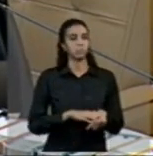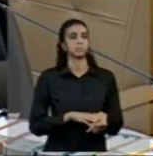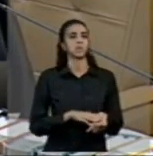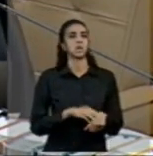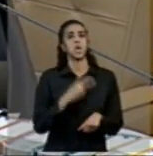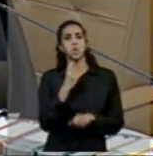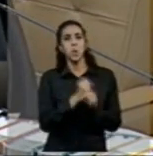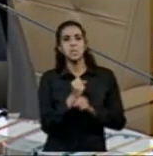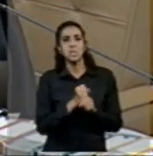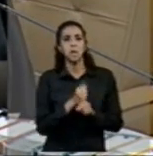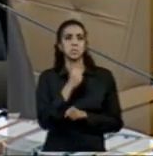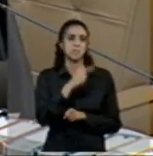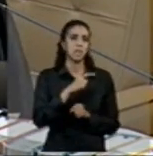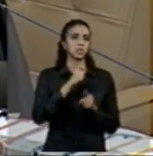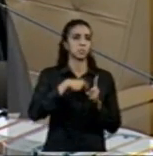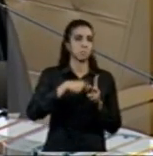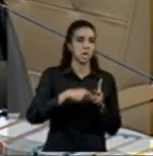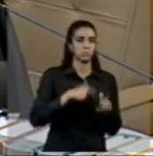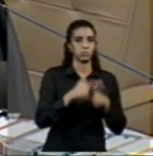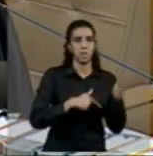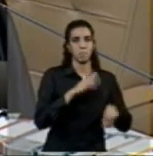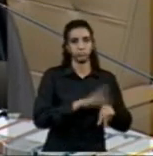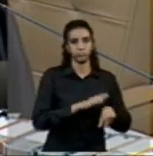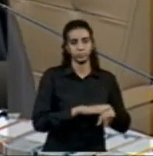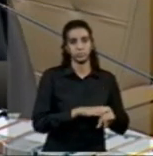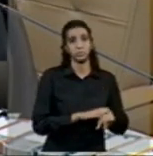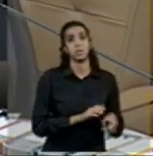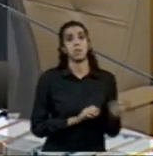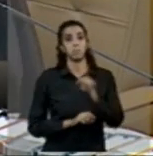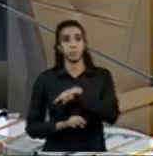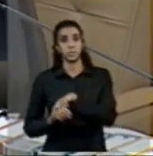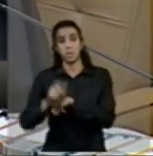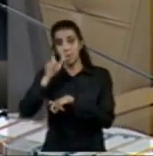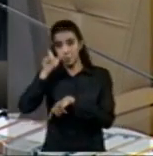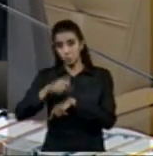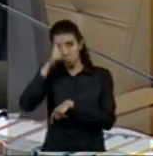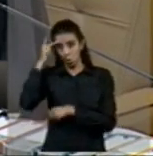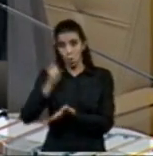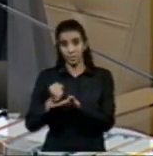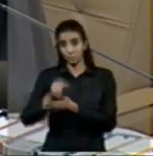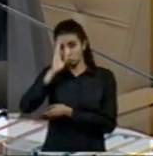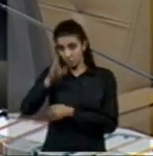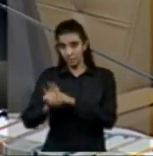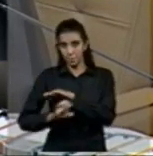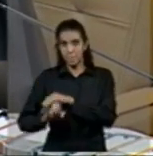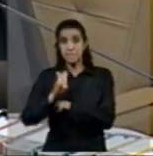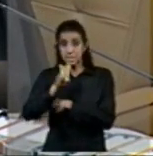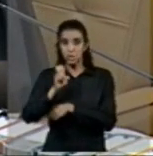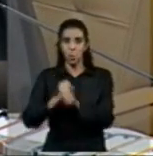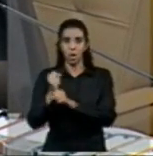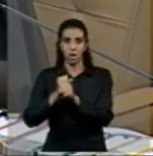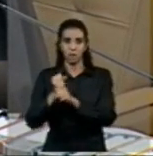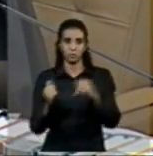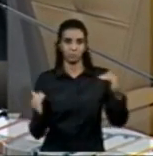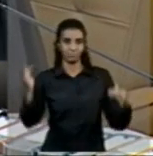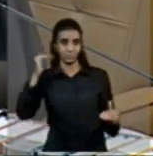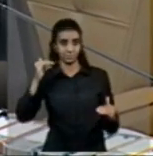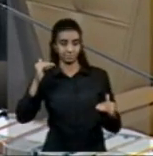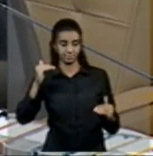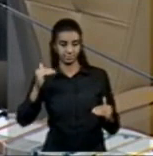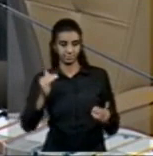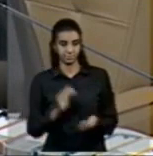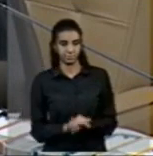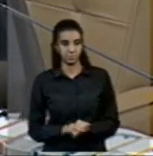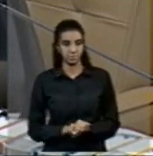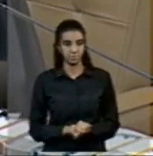de 2 anos e 7 meses, o tempo de permanência de um trabalhador contratado diretamente era de 5 anos e 8 meses, a revelar a